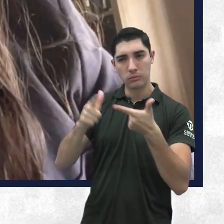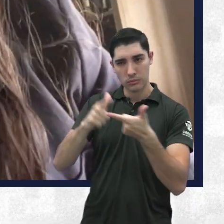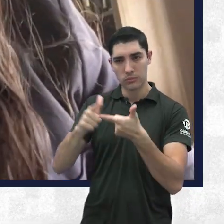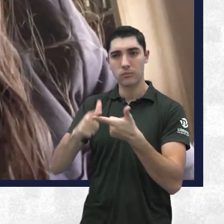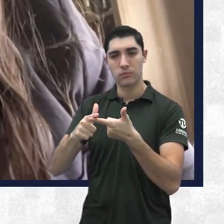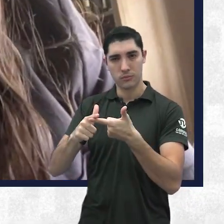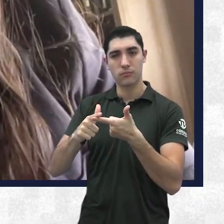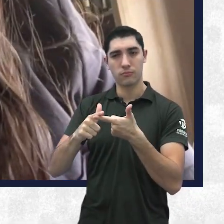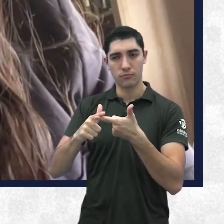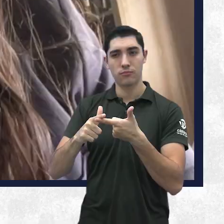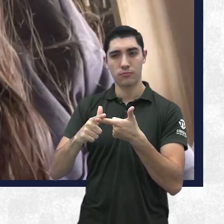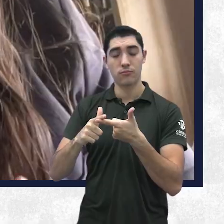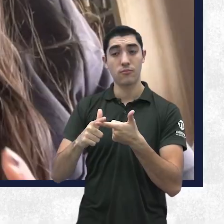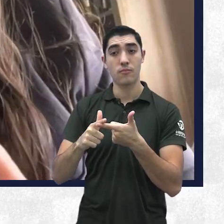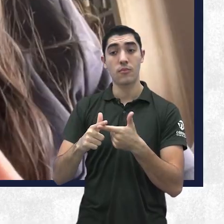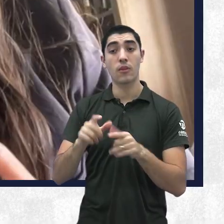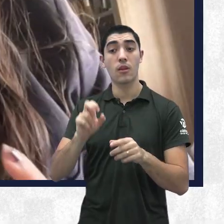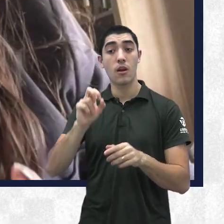Então,